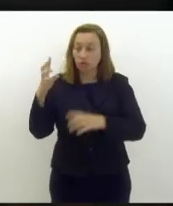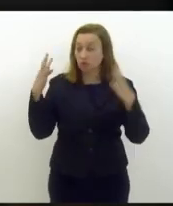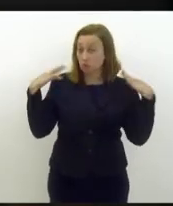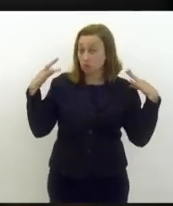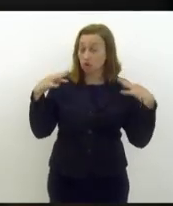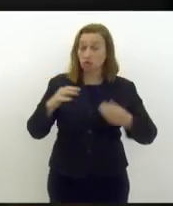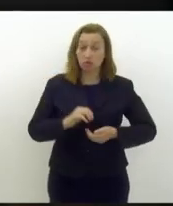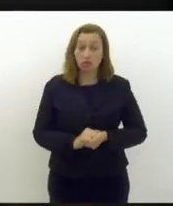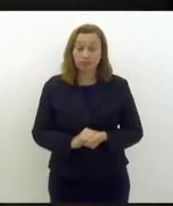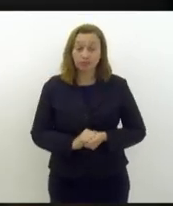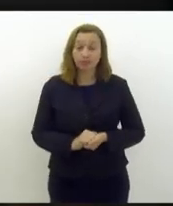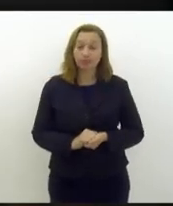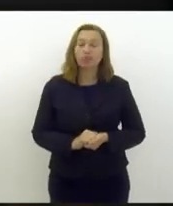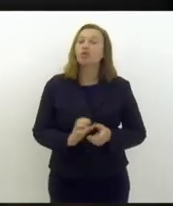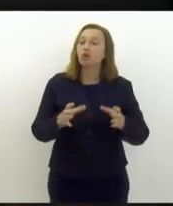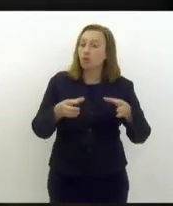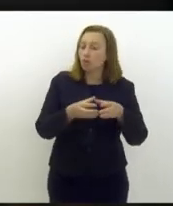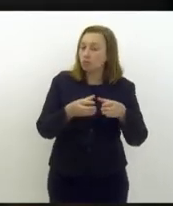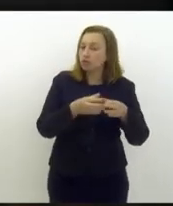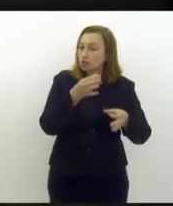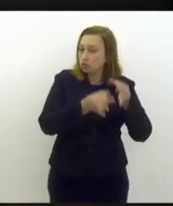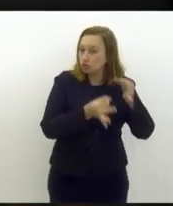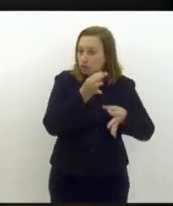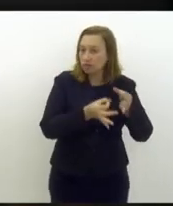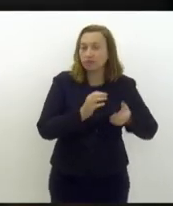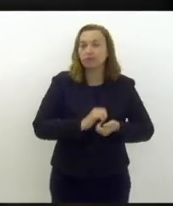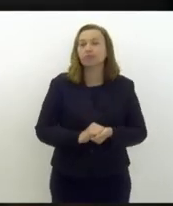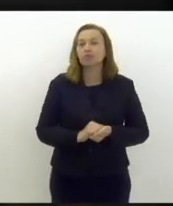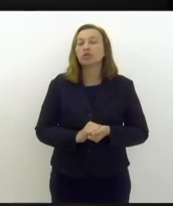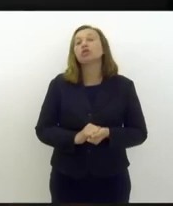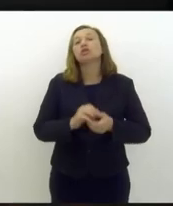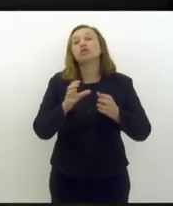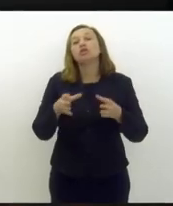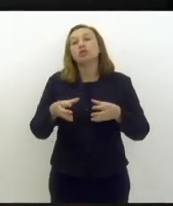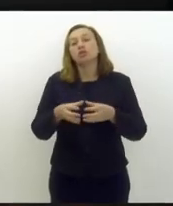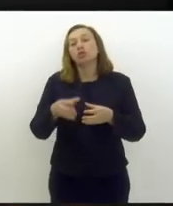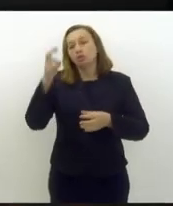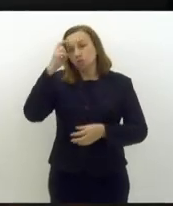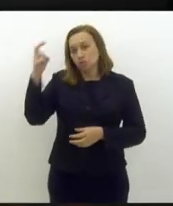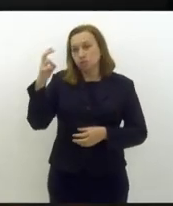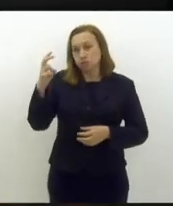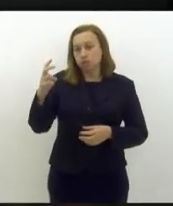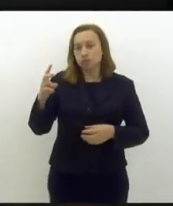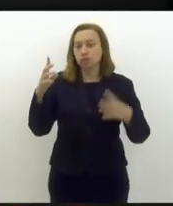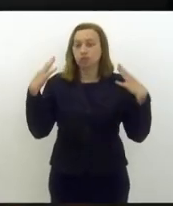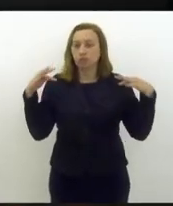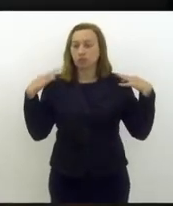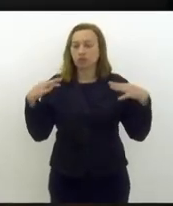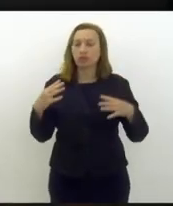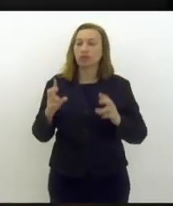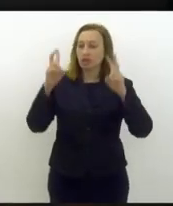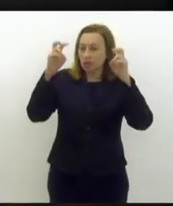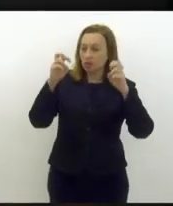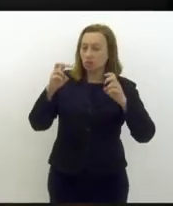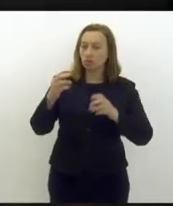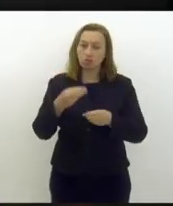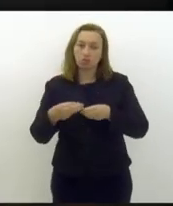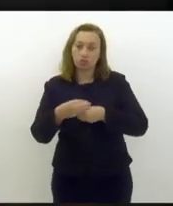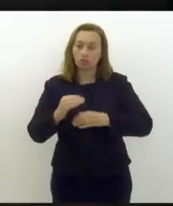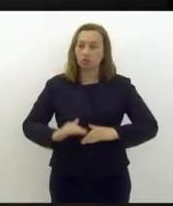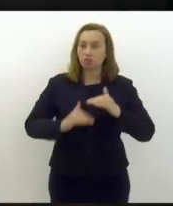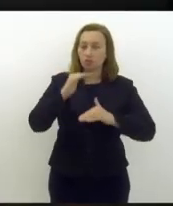turísticopendendo de pareceres das comissões constituições Justiça de Cultura turismo e assuntos municipais e desenvolvimento